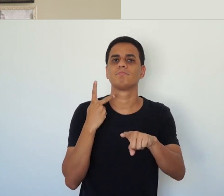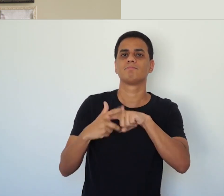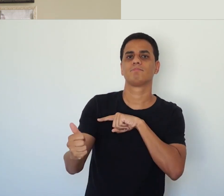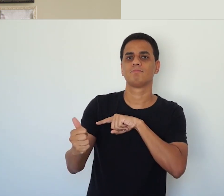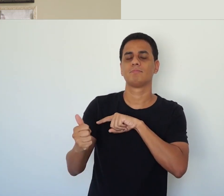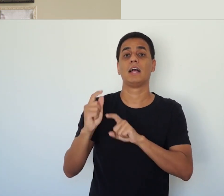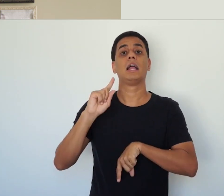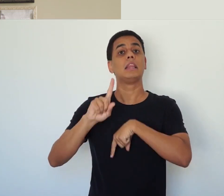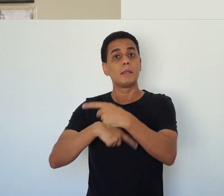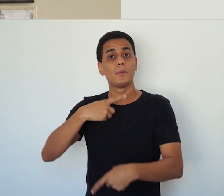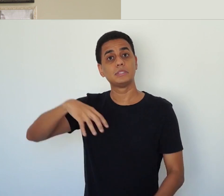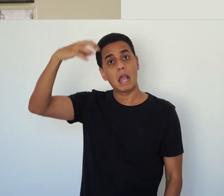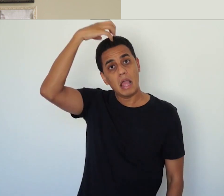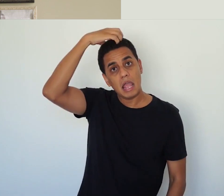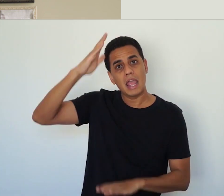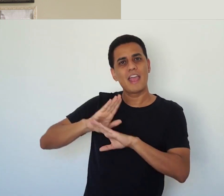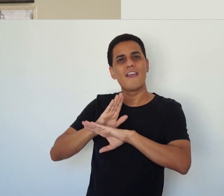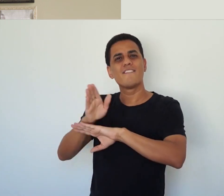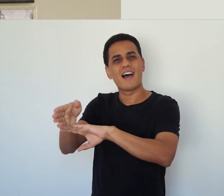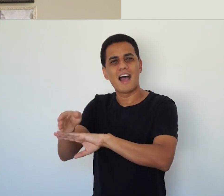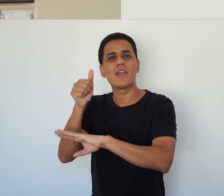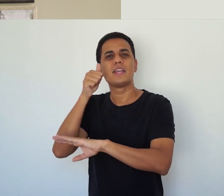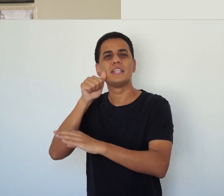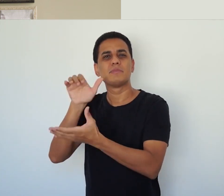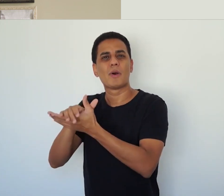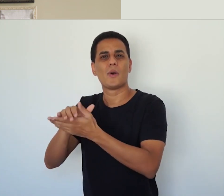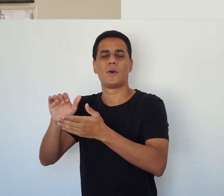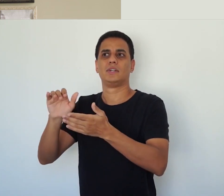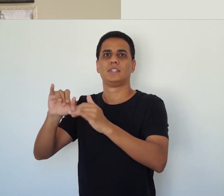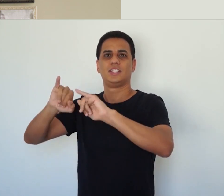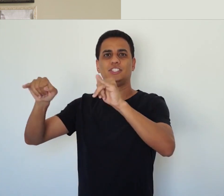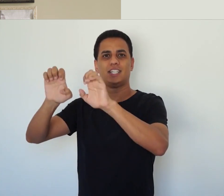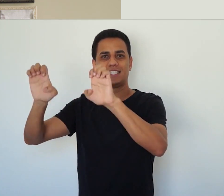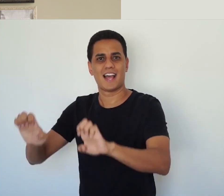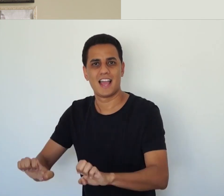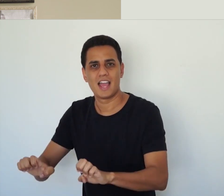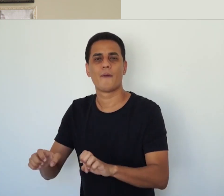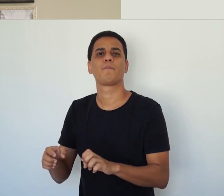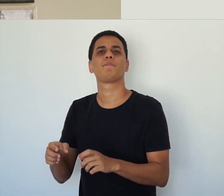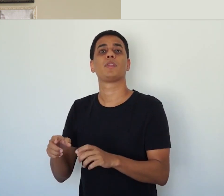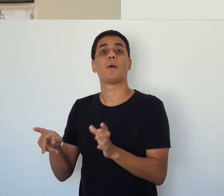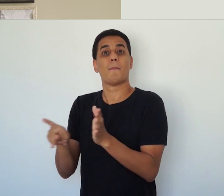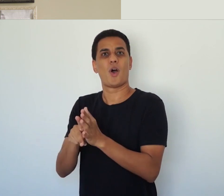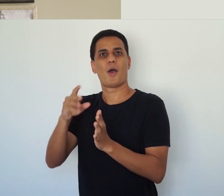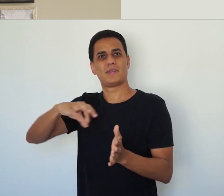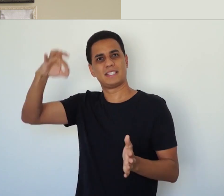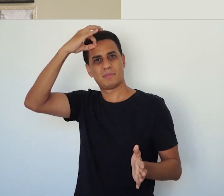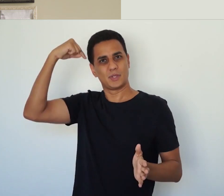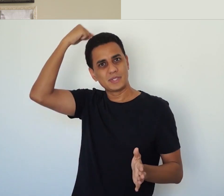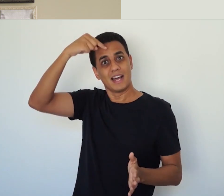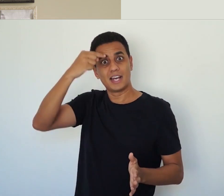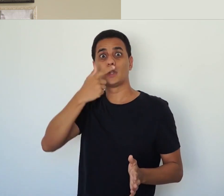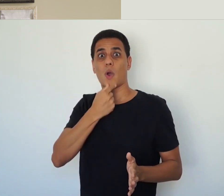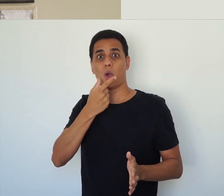espiritual, logo depois o rei Acabe se dirige para Jezreel e ele corre à frente, tomado pelo poder do